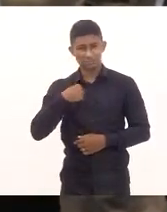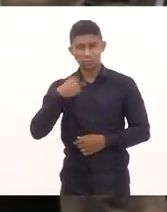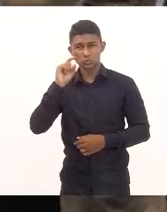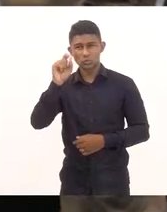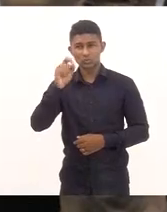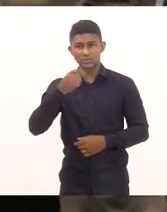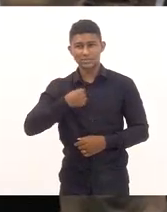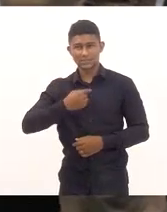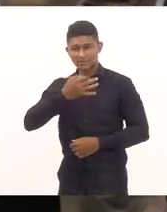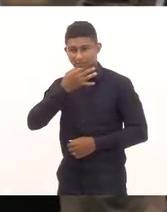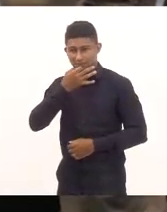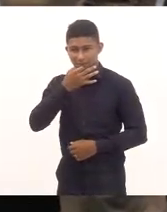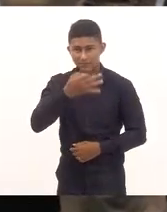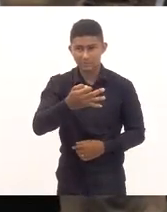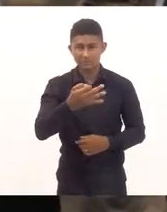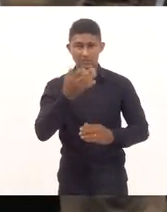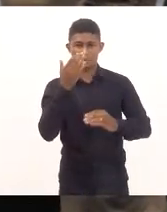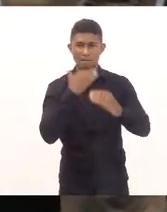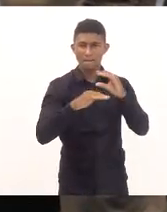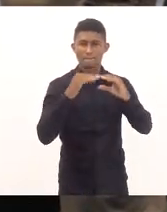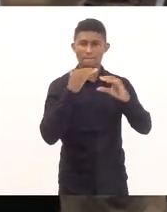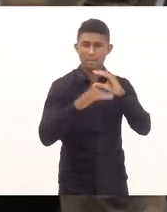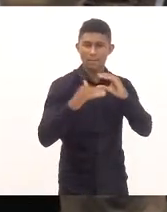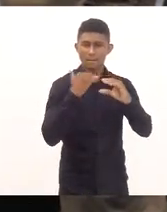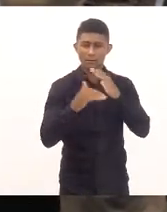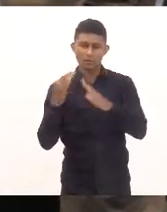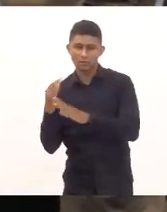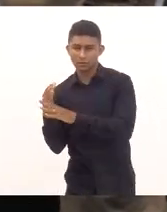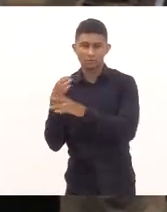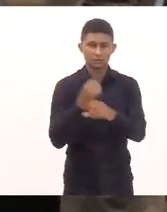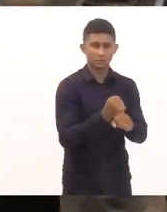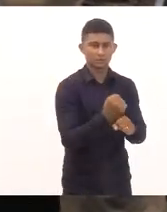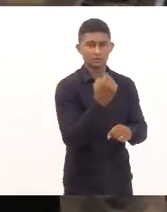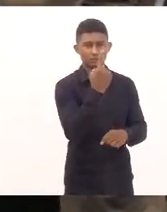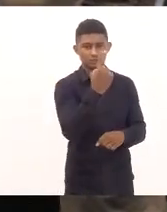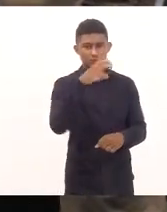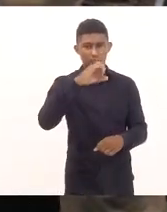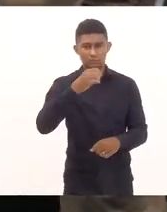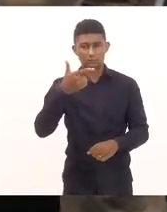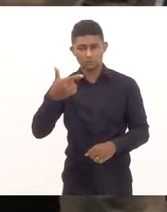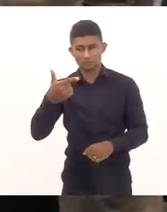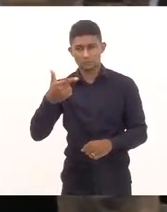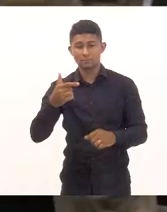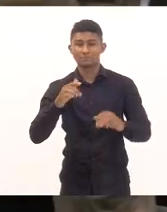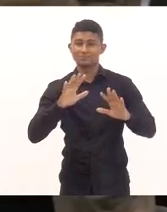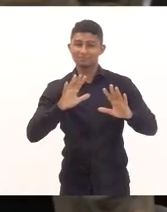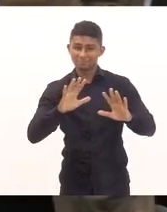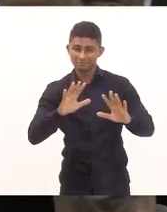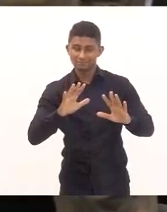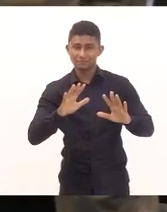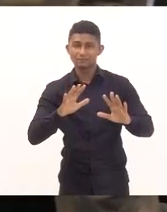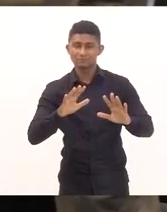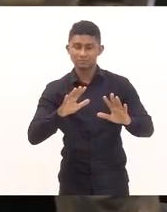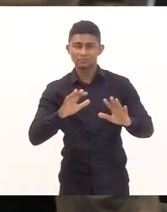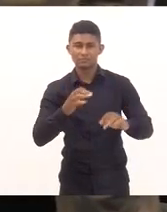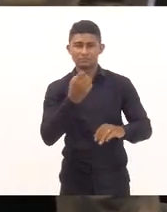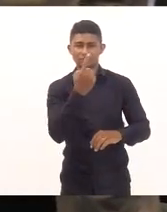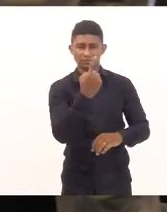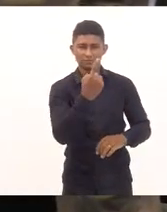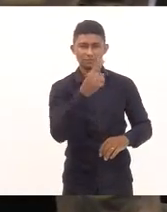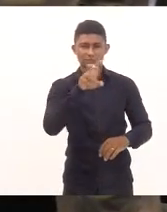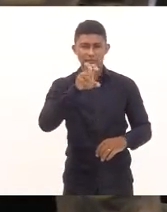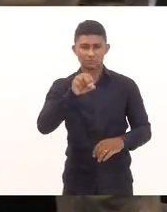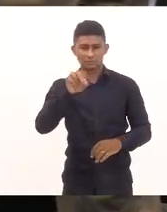de 192,5. Mas entramos num acordo para 150. E aí acordado não é